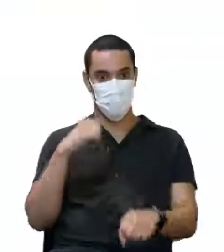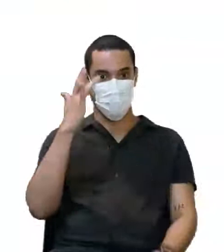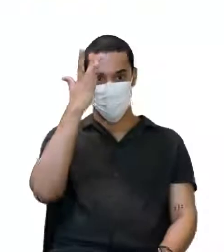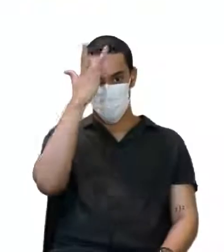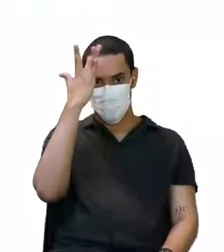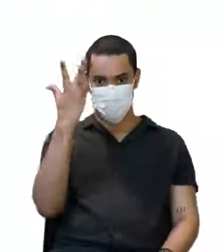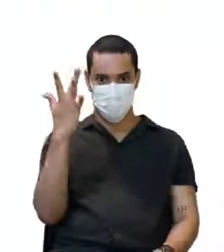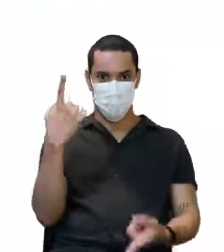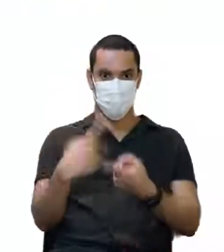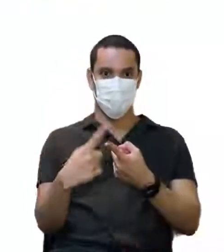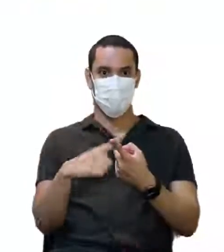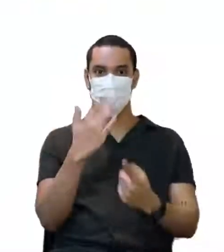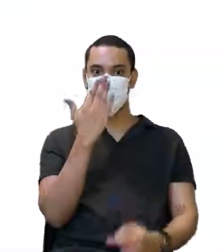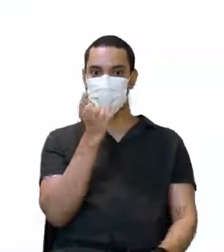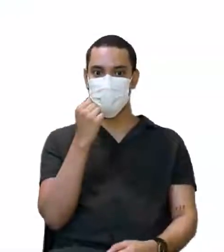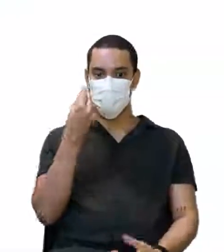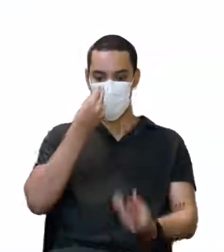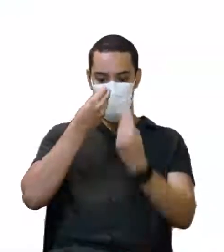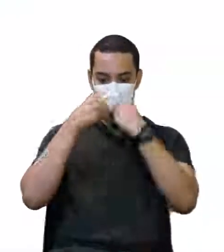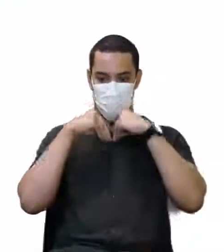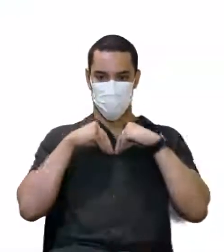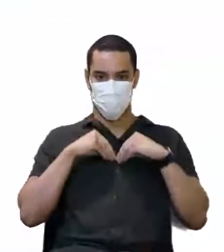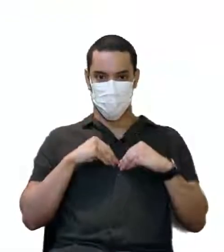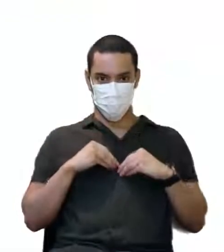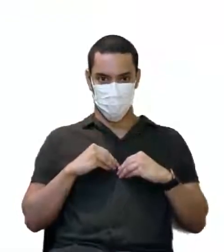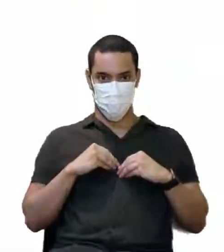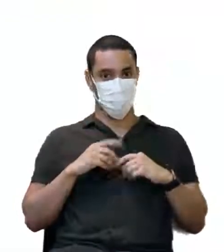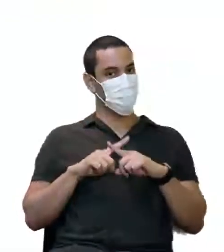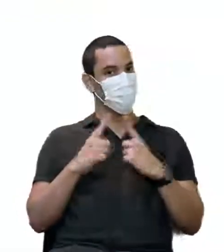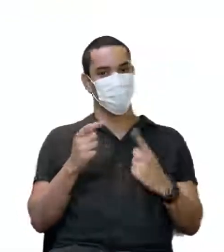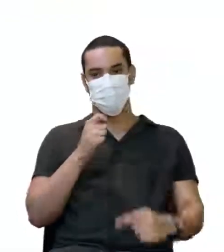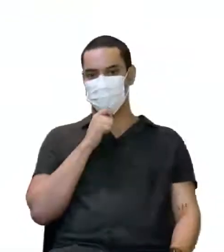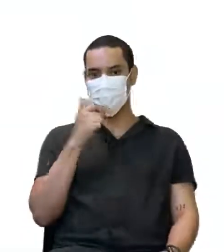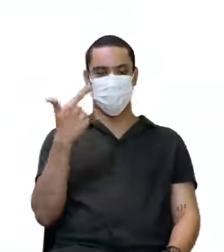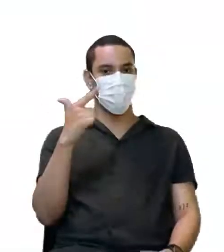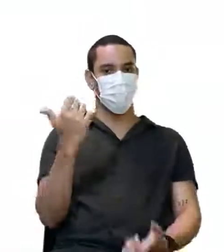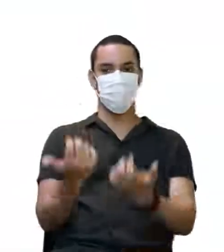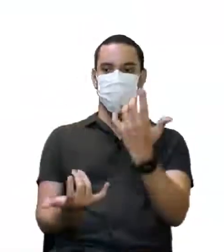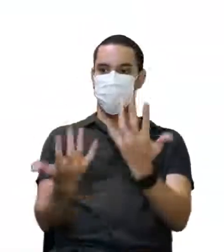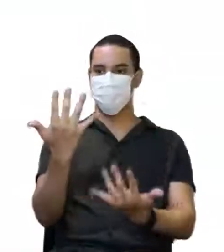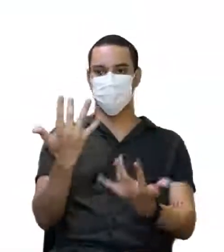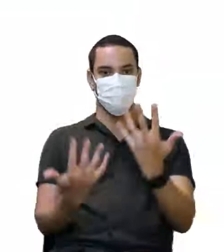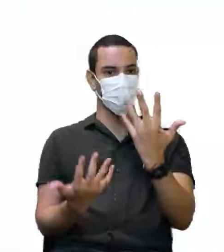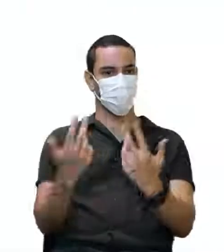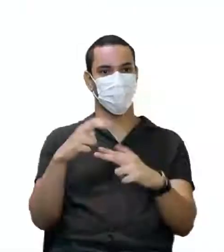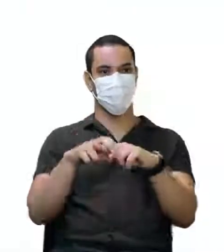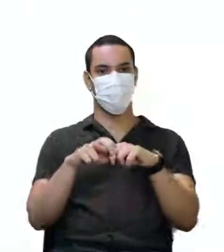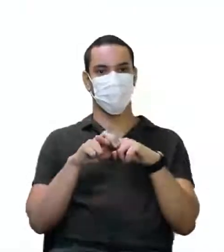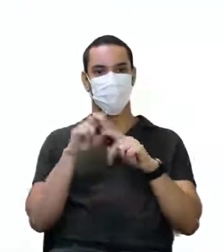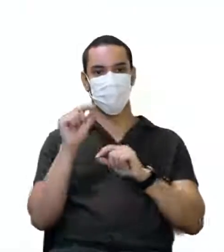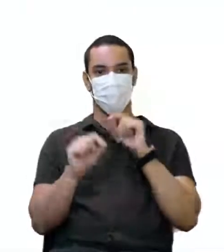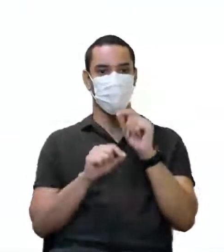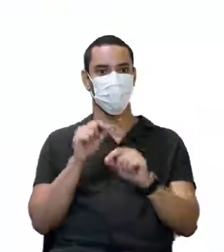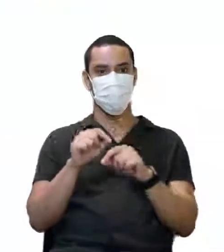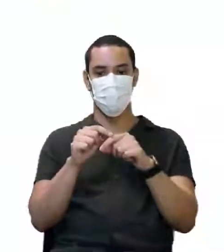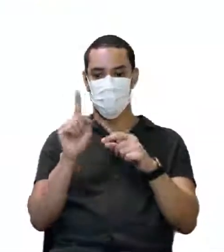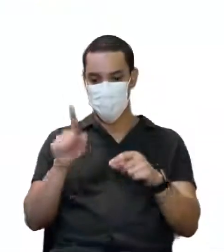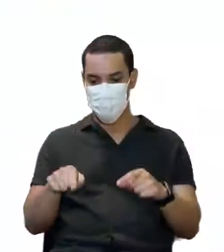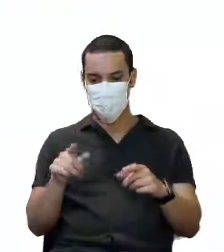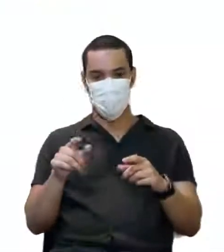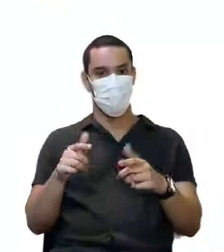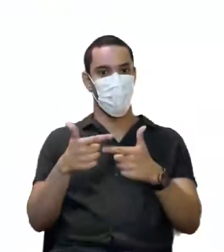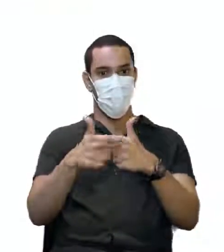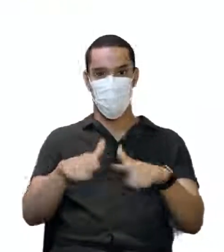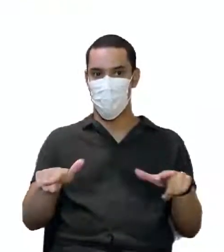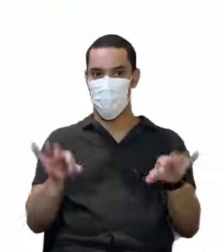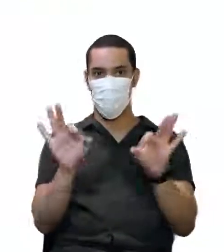facilmente e se alimentar, tá bom? Ainda não tinha fogo, então era um negócio nu e cru,